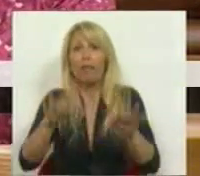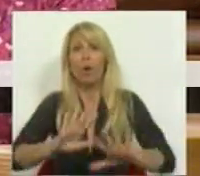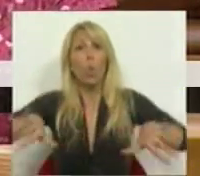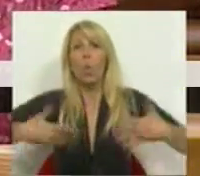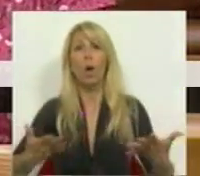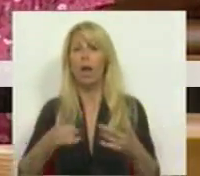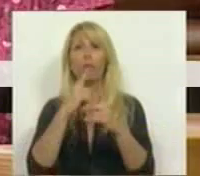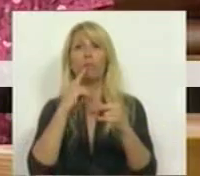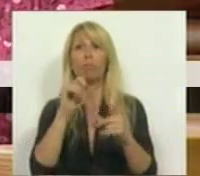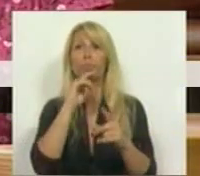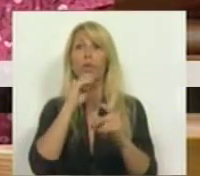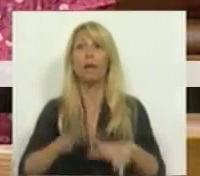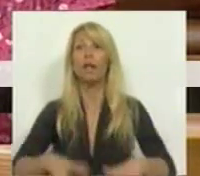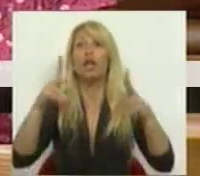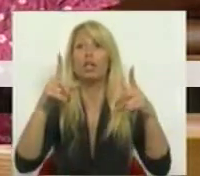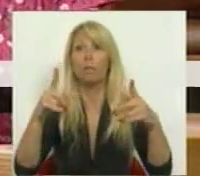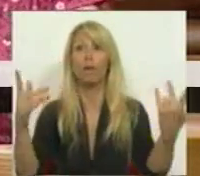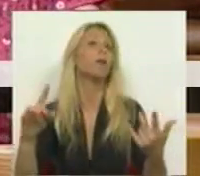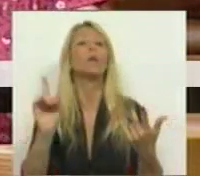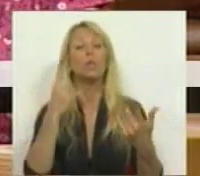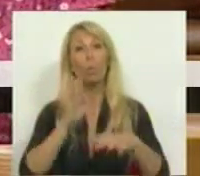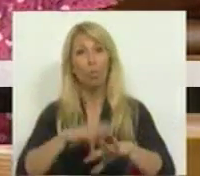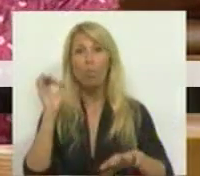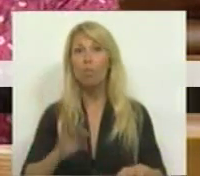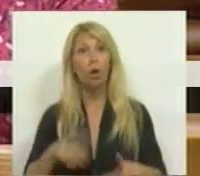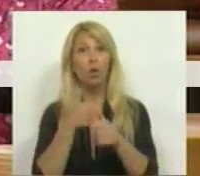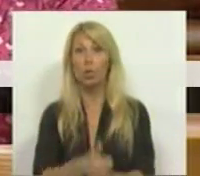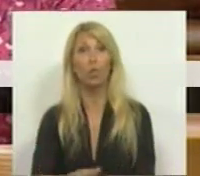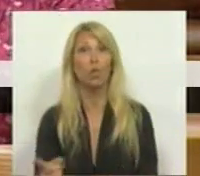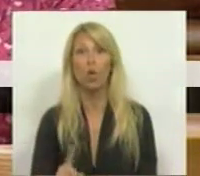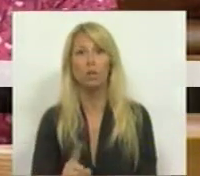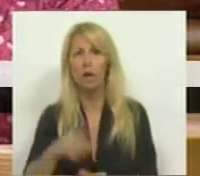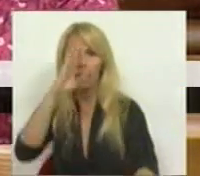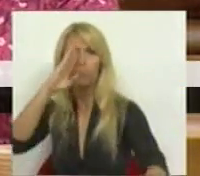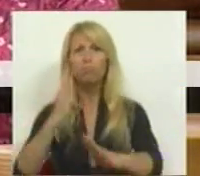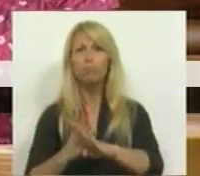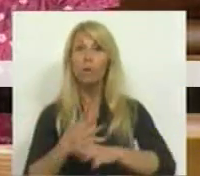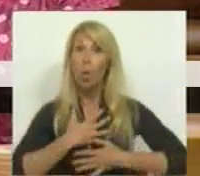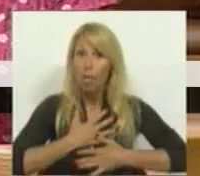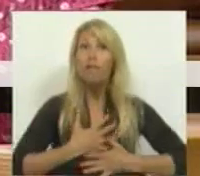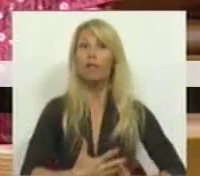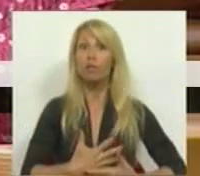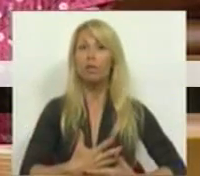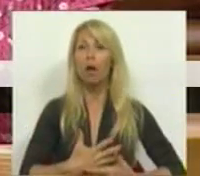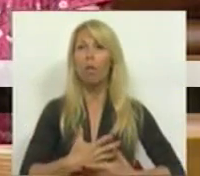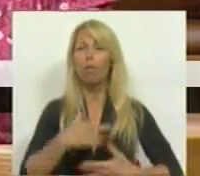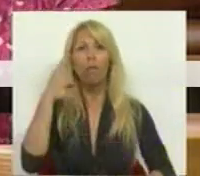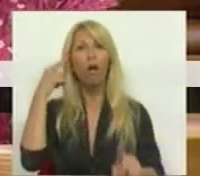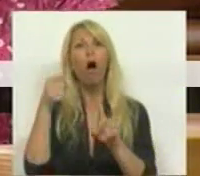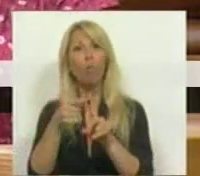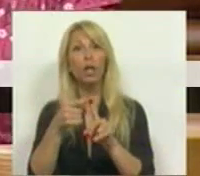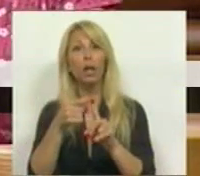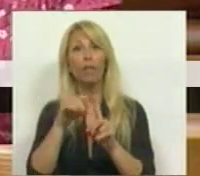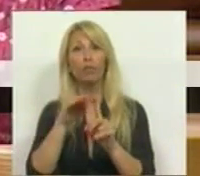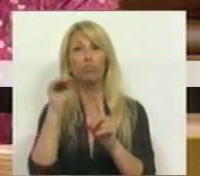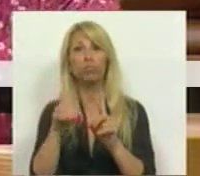crescimento. E não foi por não a seguirem com afinco e toda a devoção que as metas não foram